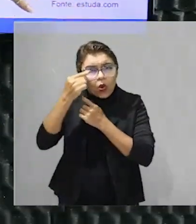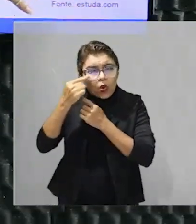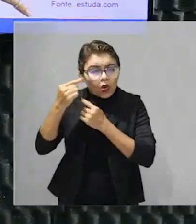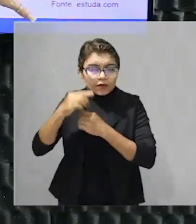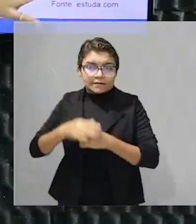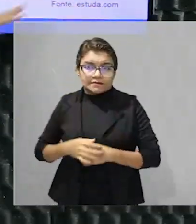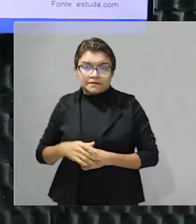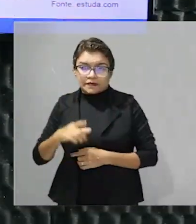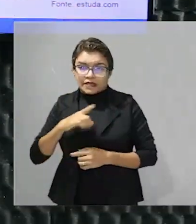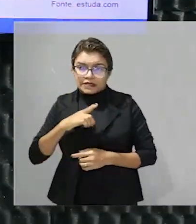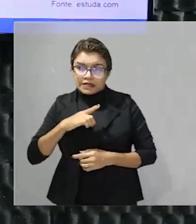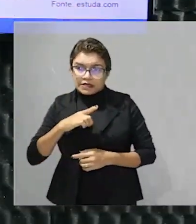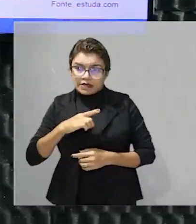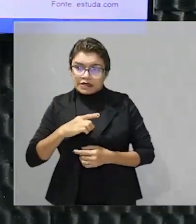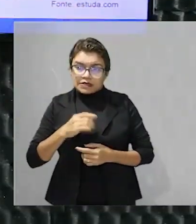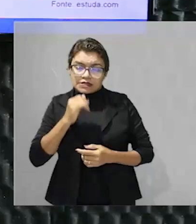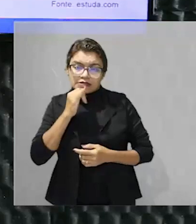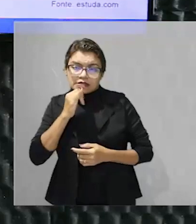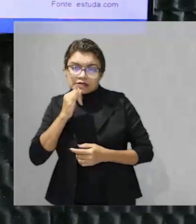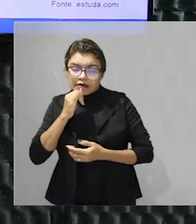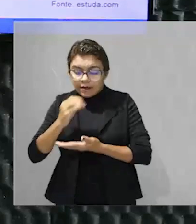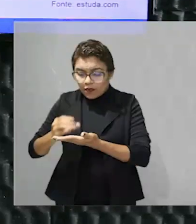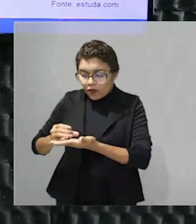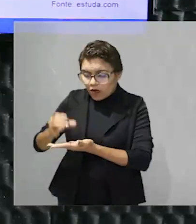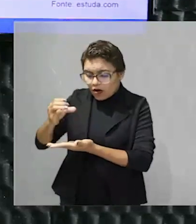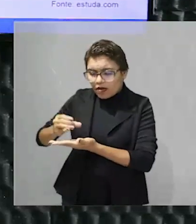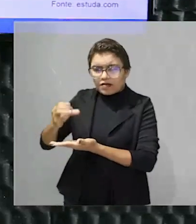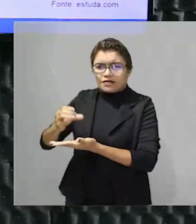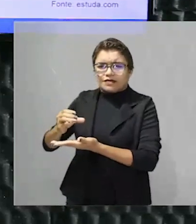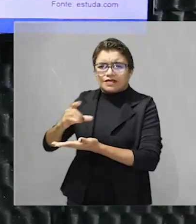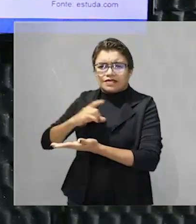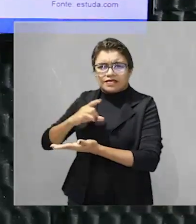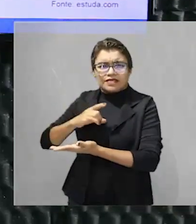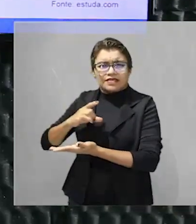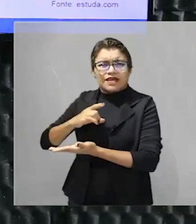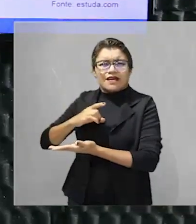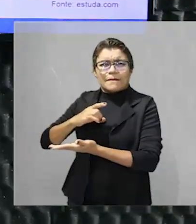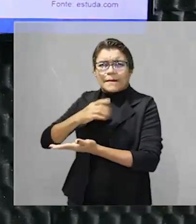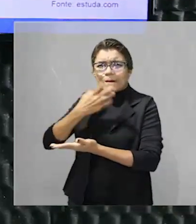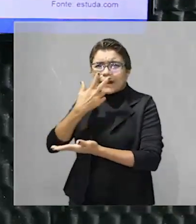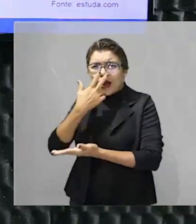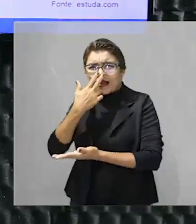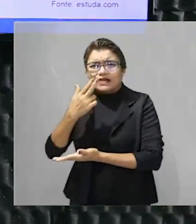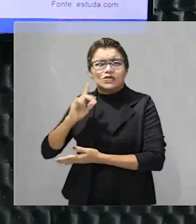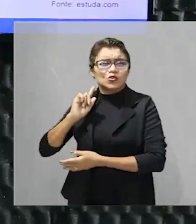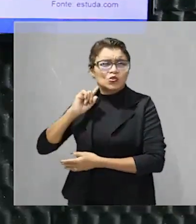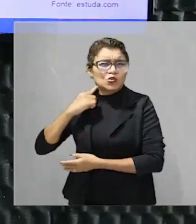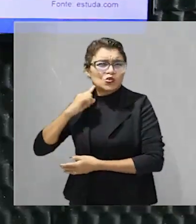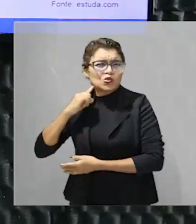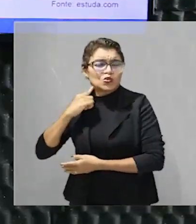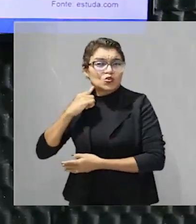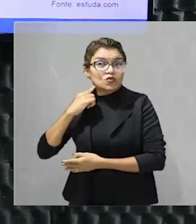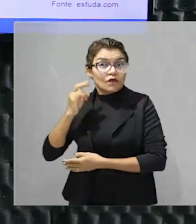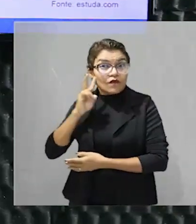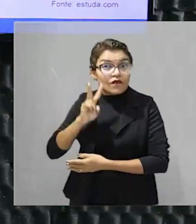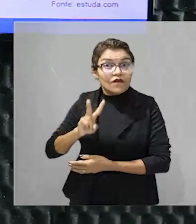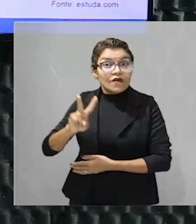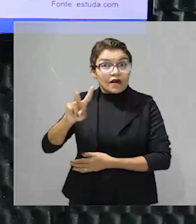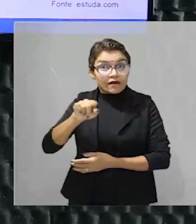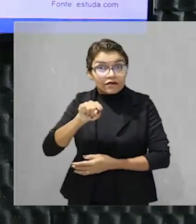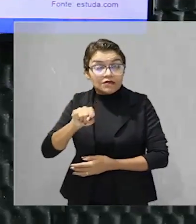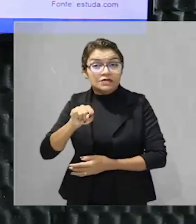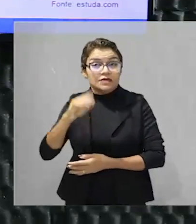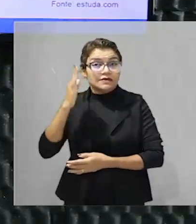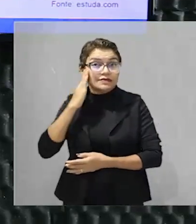de alimentação do pássaro está com teia de aranha. Então, você consegue visualmente interpretar porque você